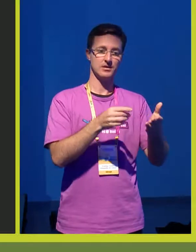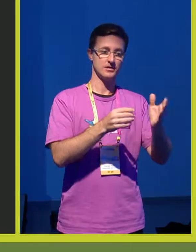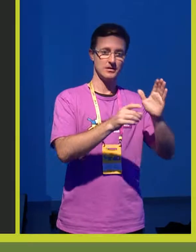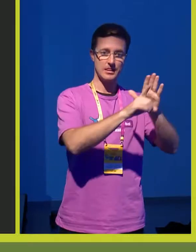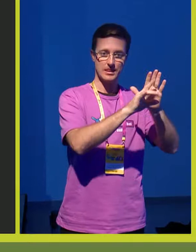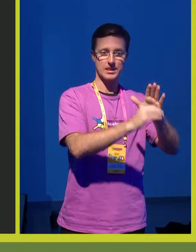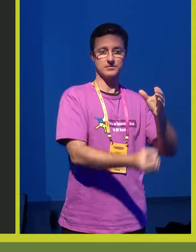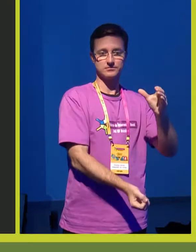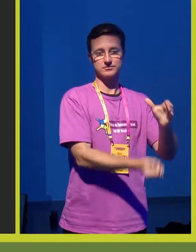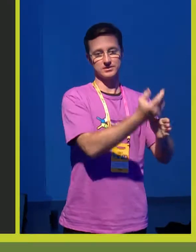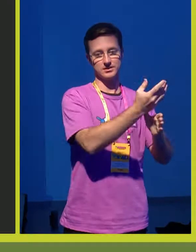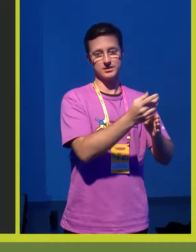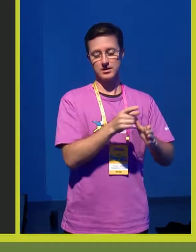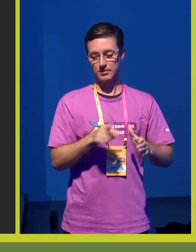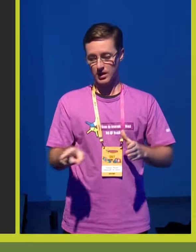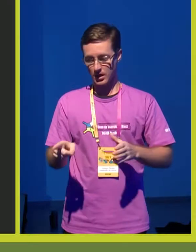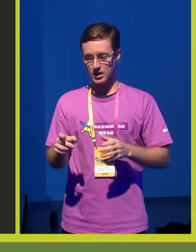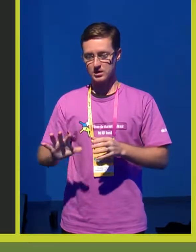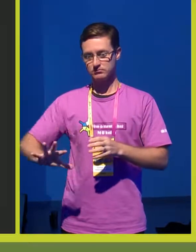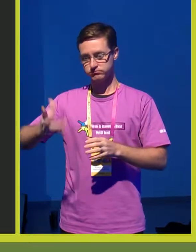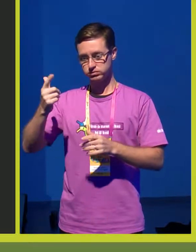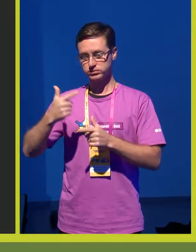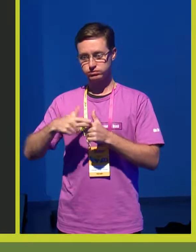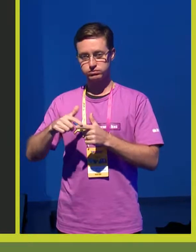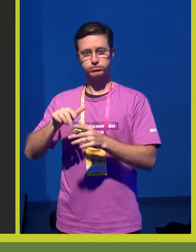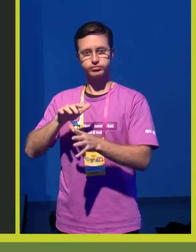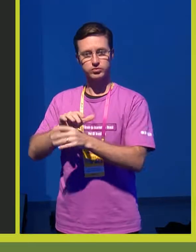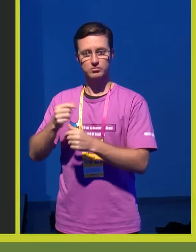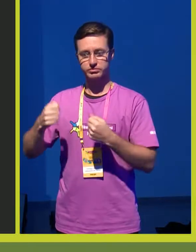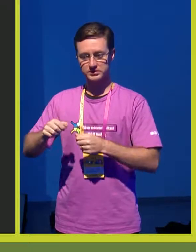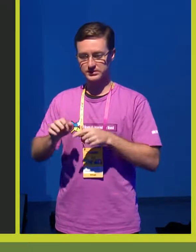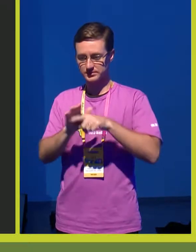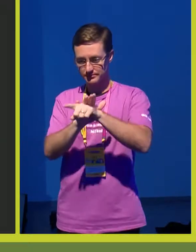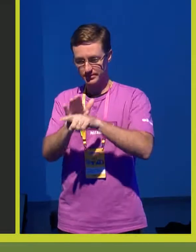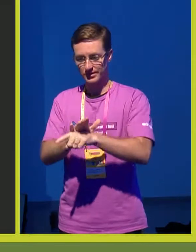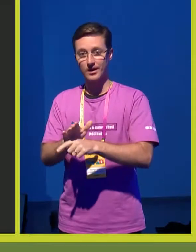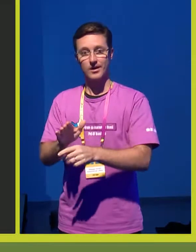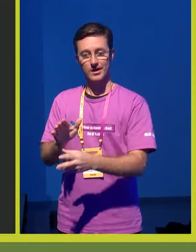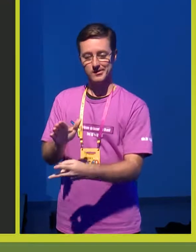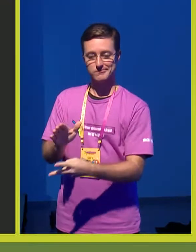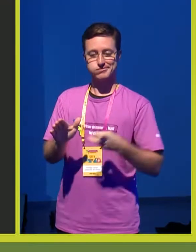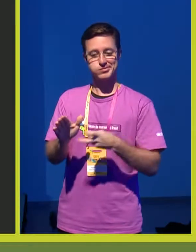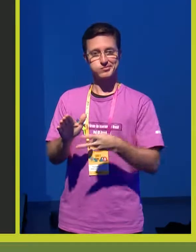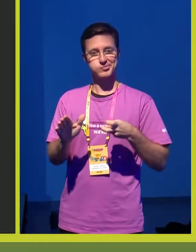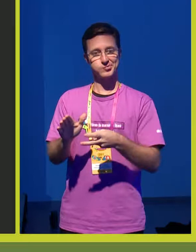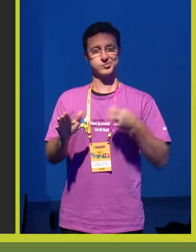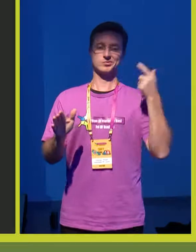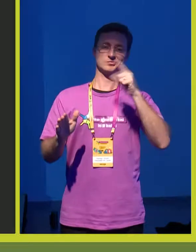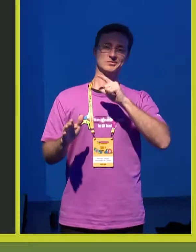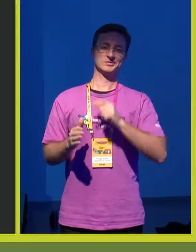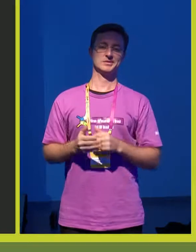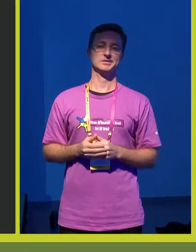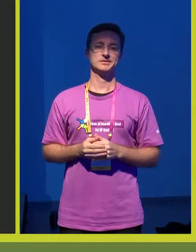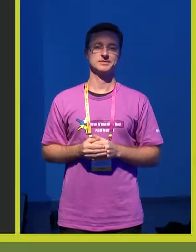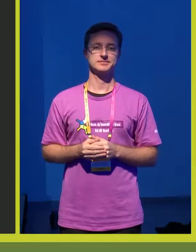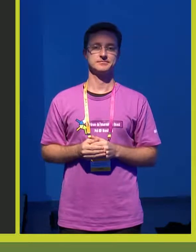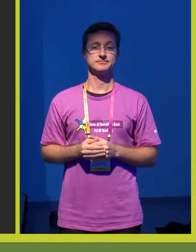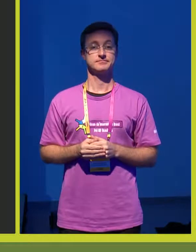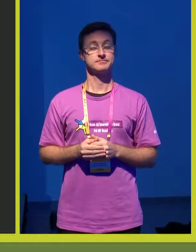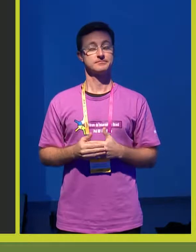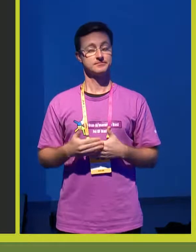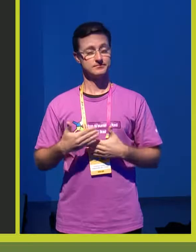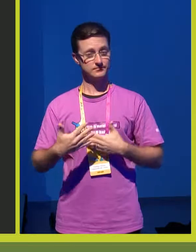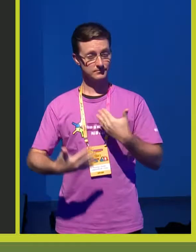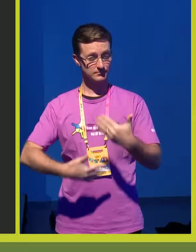interceptado esse material possa ser coletado de alguma maneira para uma investigação. Daí surgiu uma jurisprudência